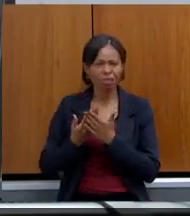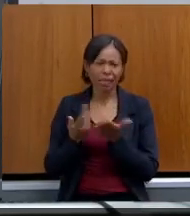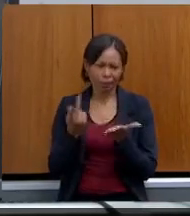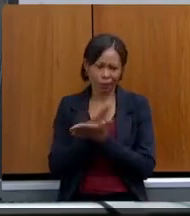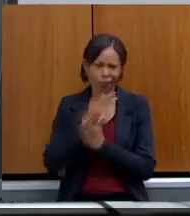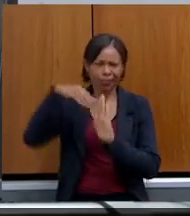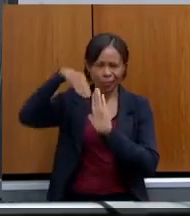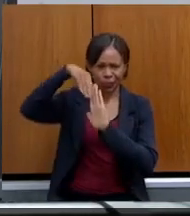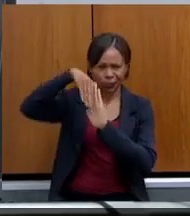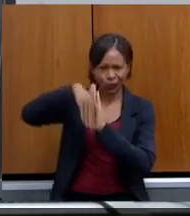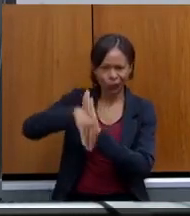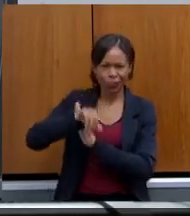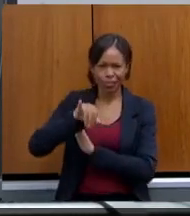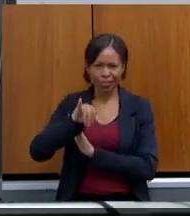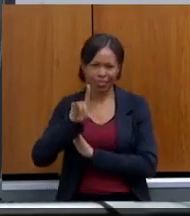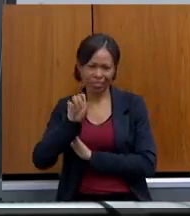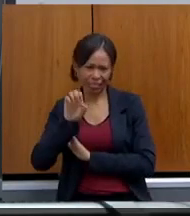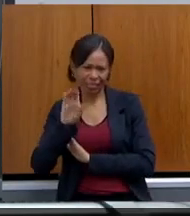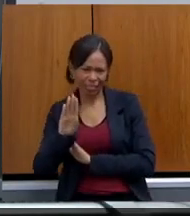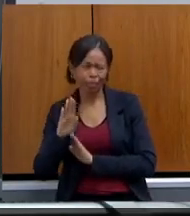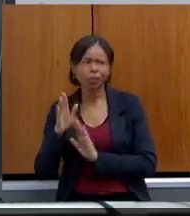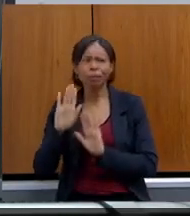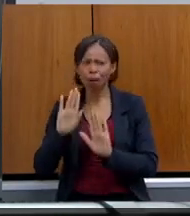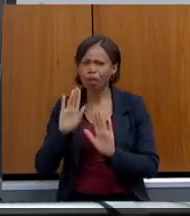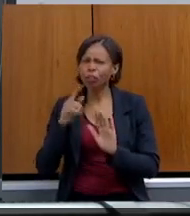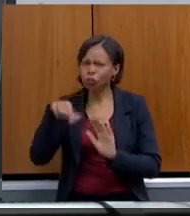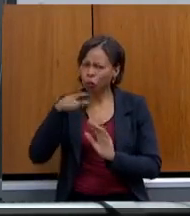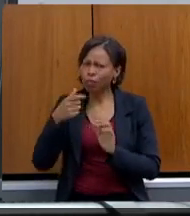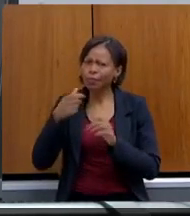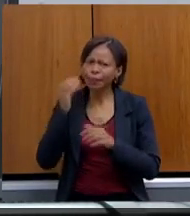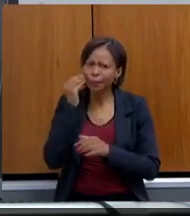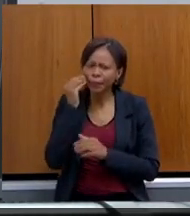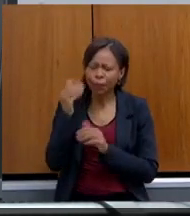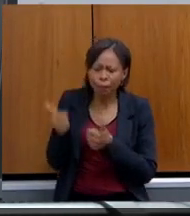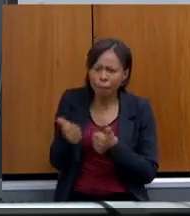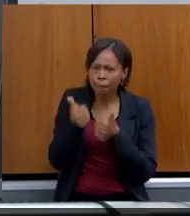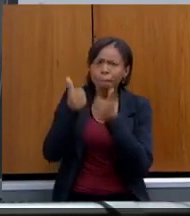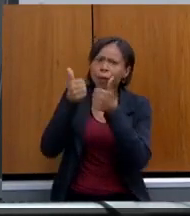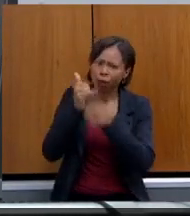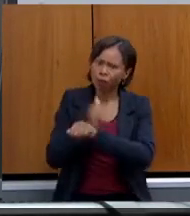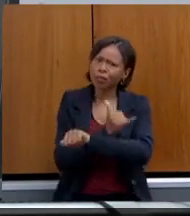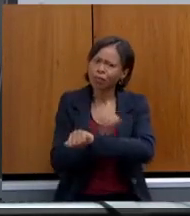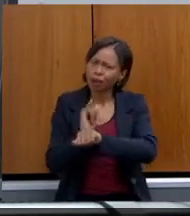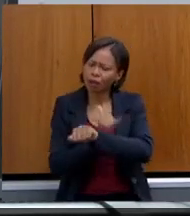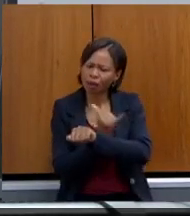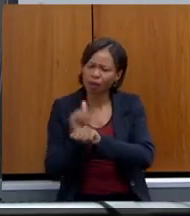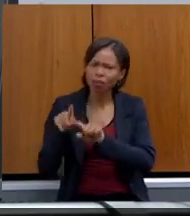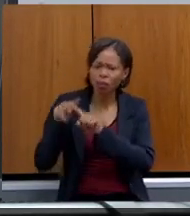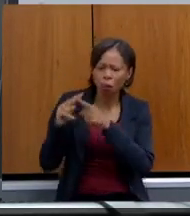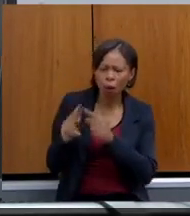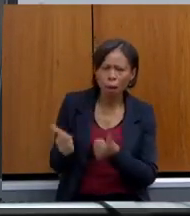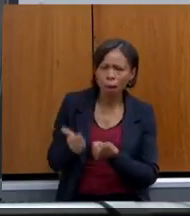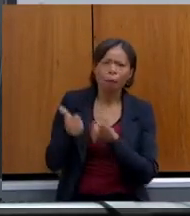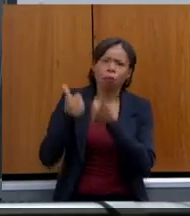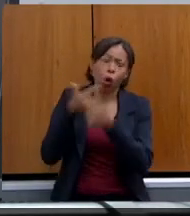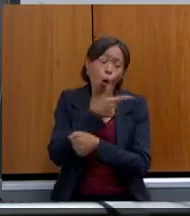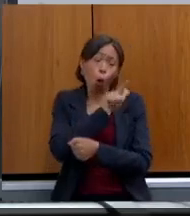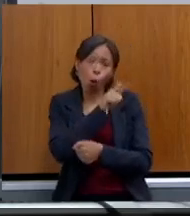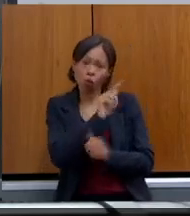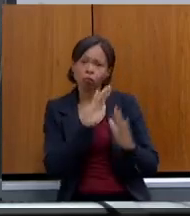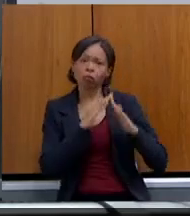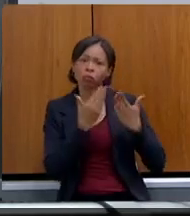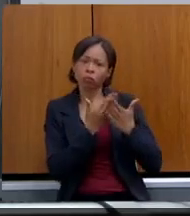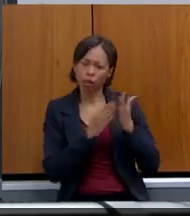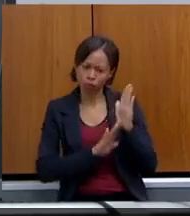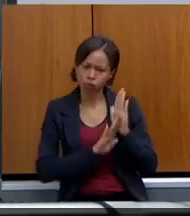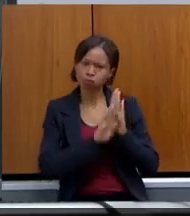números abaixo a gente tem outros caminhos para buscar essa melhoria dos rins porque vários outras tantas outras escolas já apresentaram